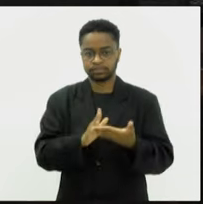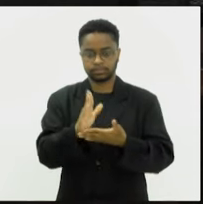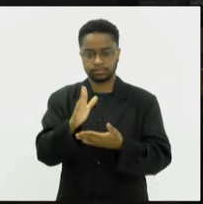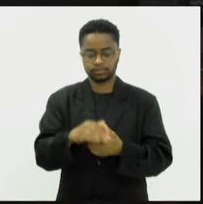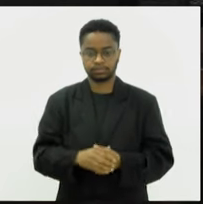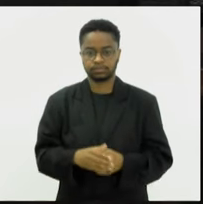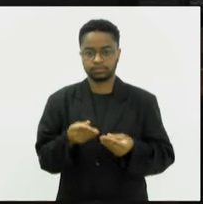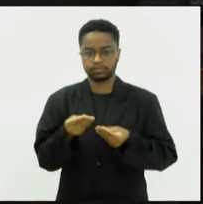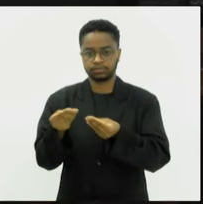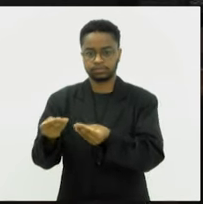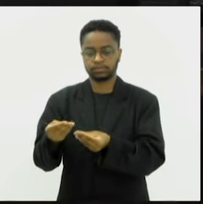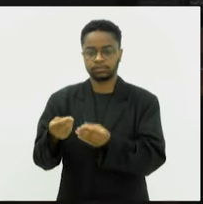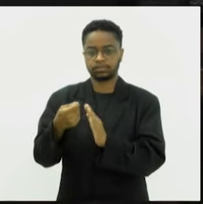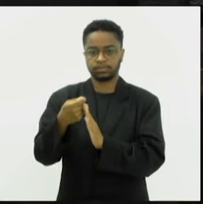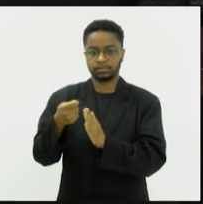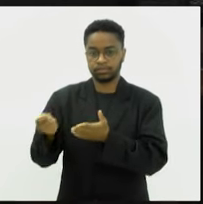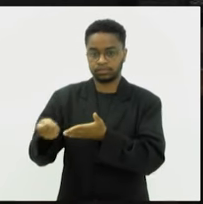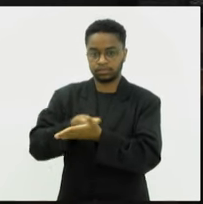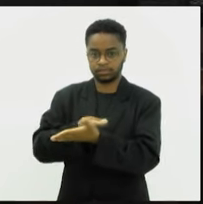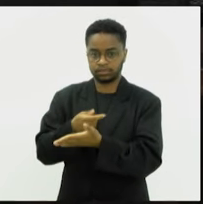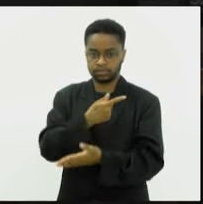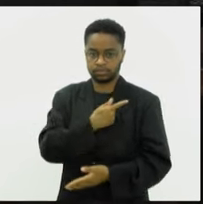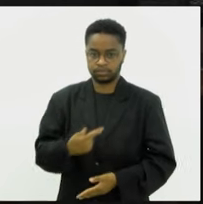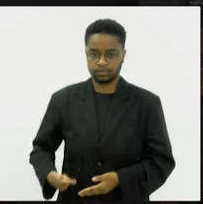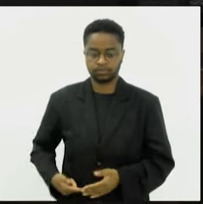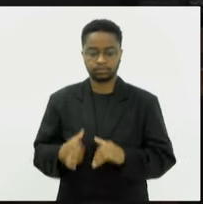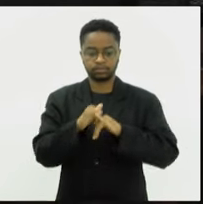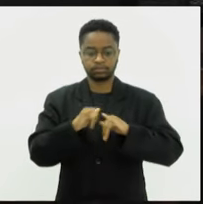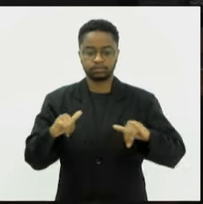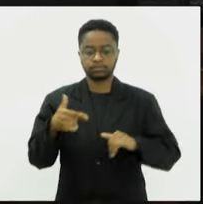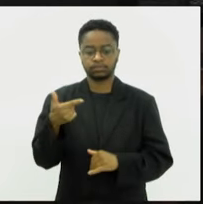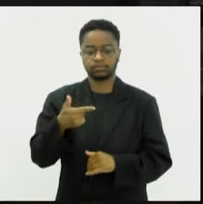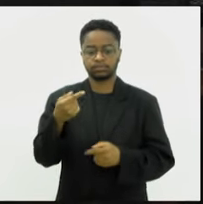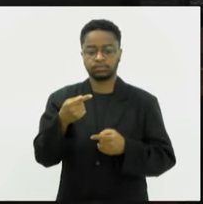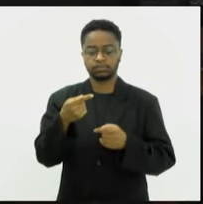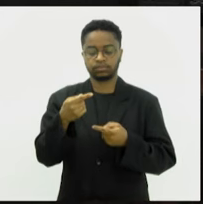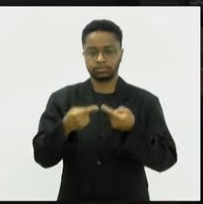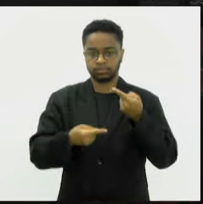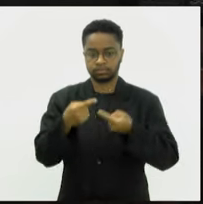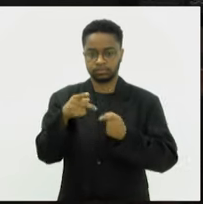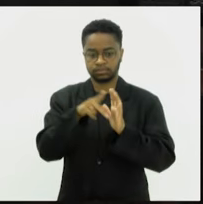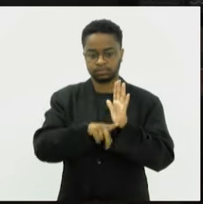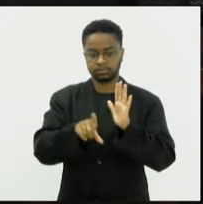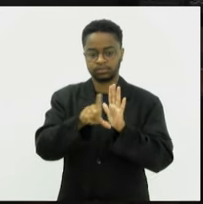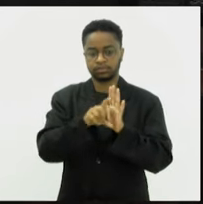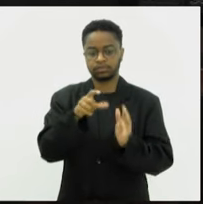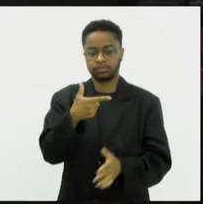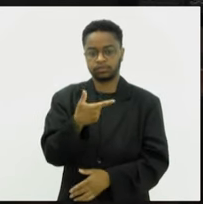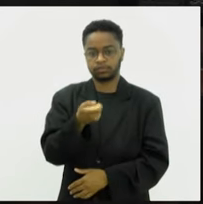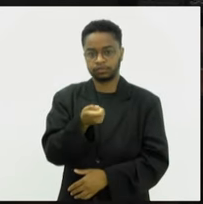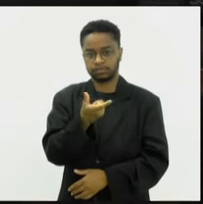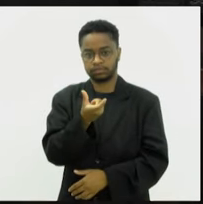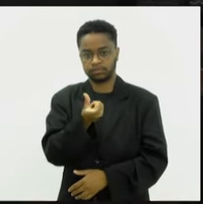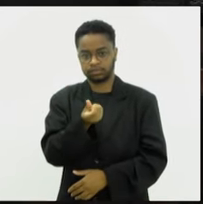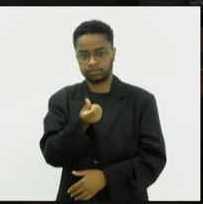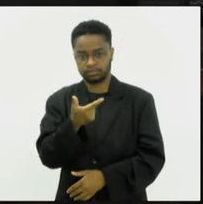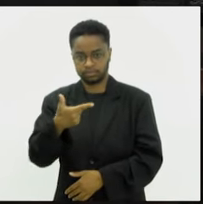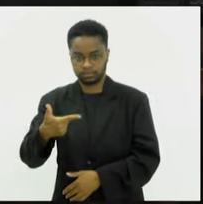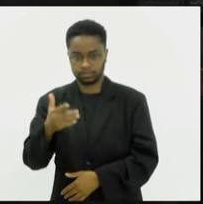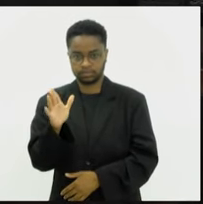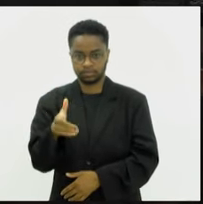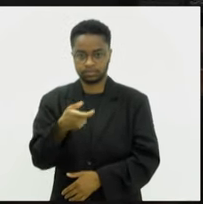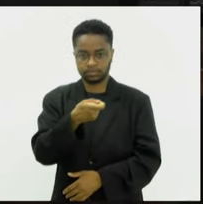aprovado, vai autógrafo. Anuncio, em segunda discussão, projeto de lei número 2062,